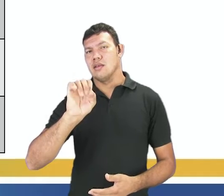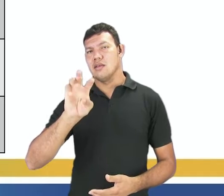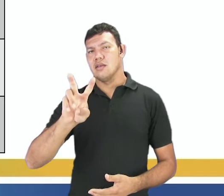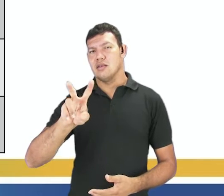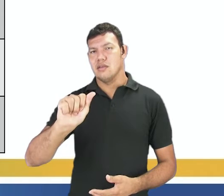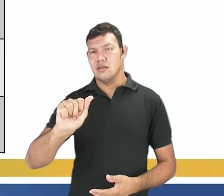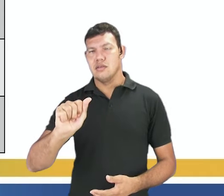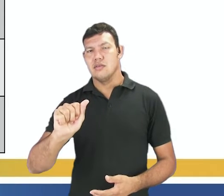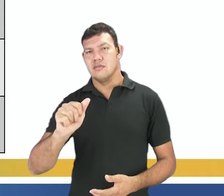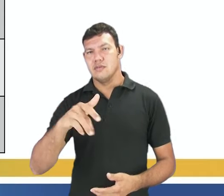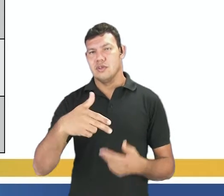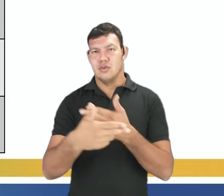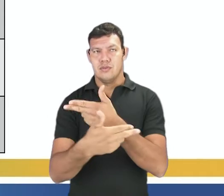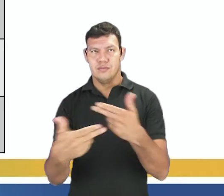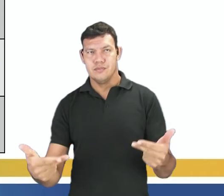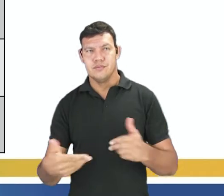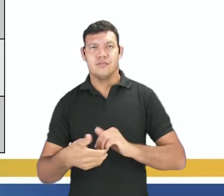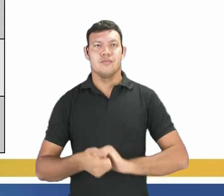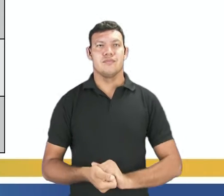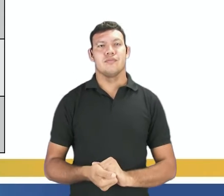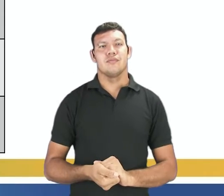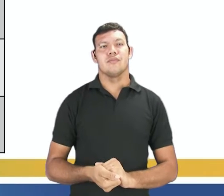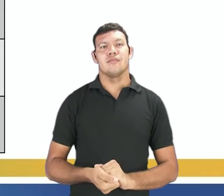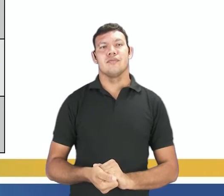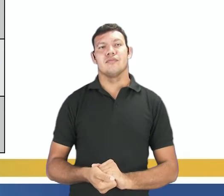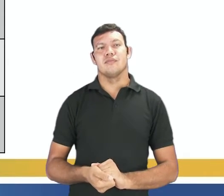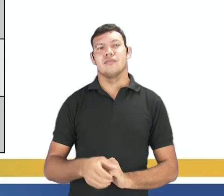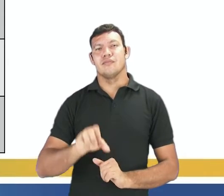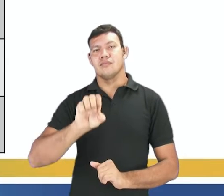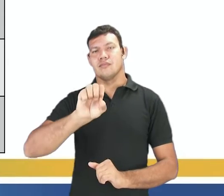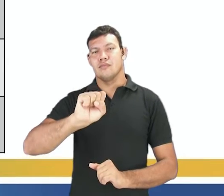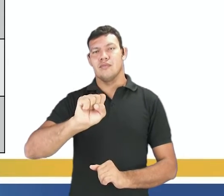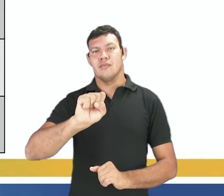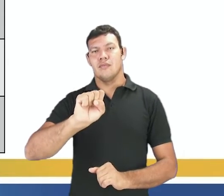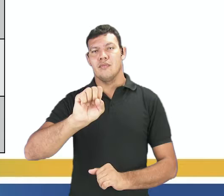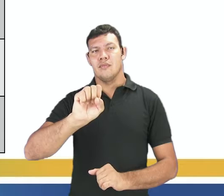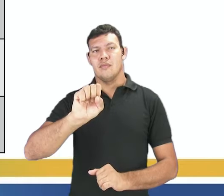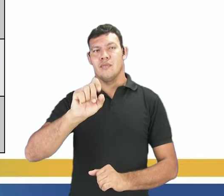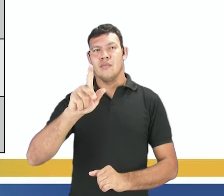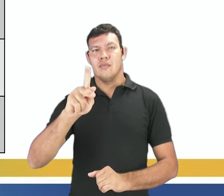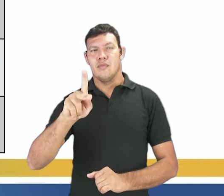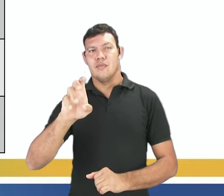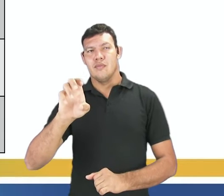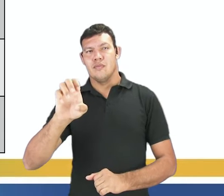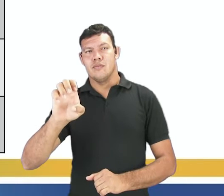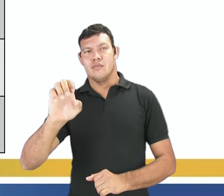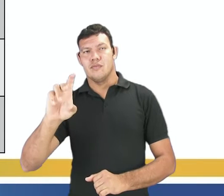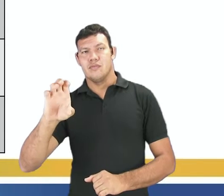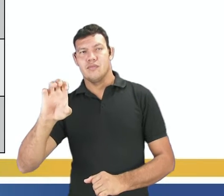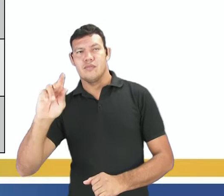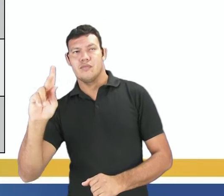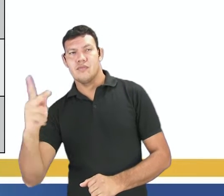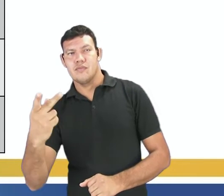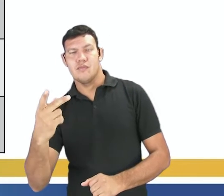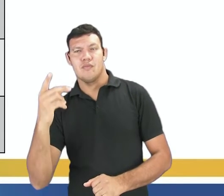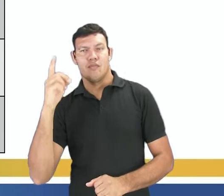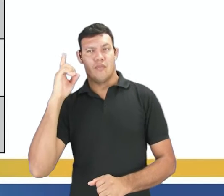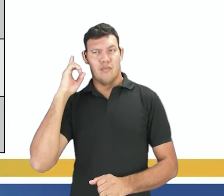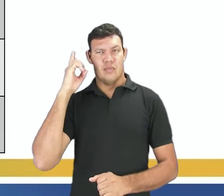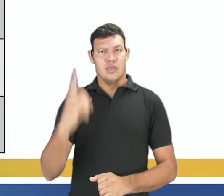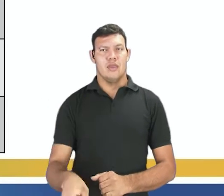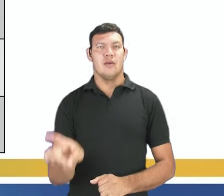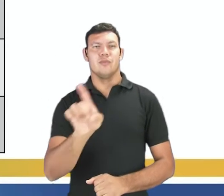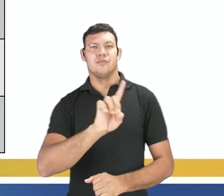Por exemplo aqui, she said she liked to. Utilizamos dessa forma quando vamos reproduzir a fala de outra pessoa. Ou